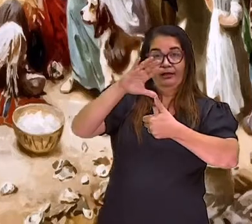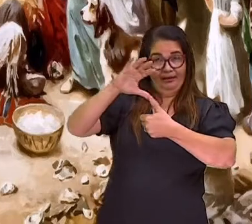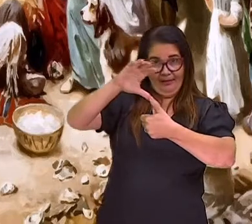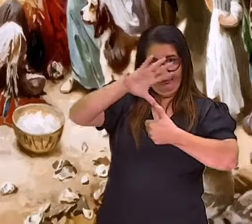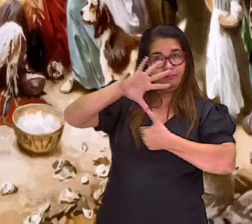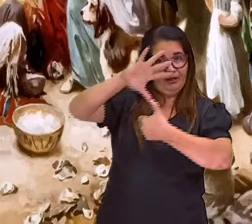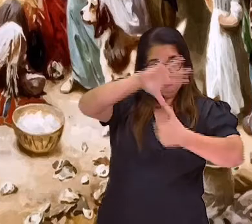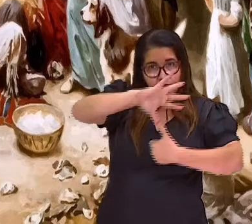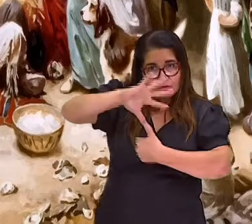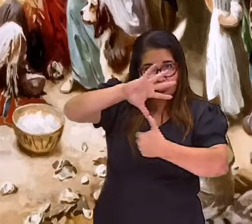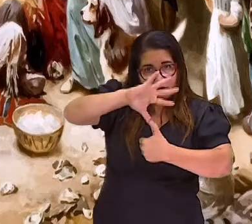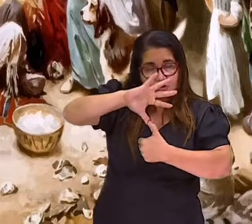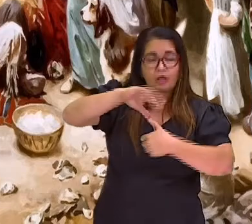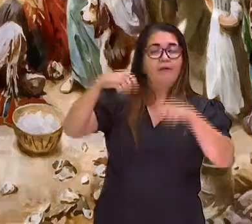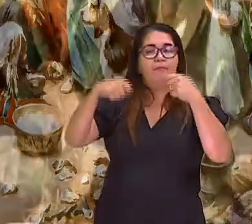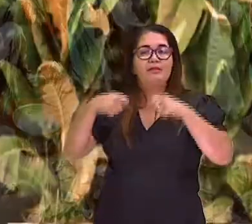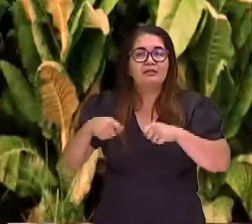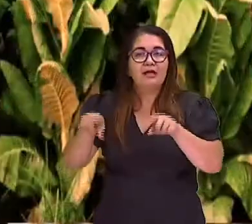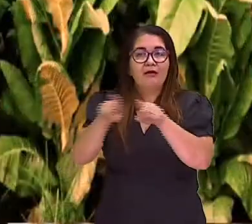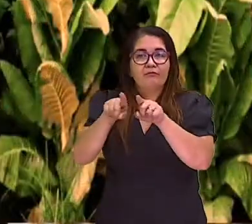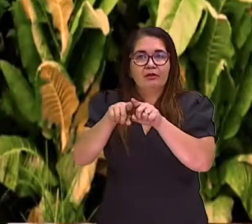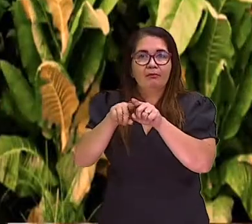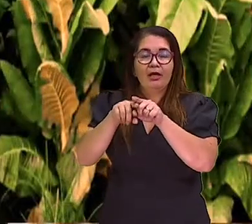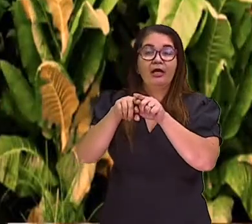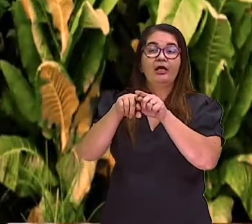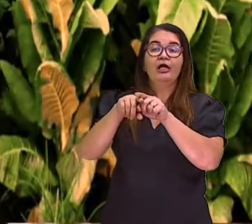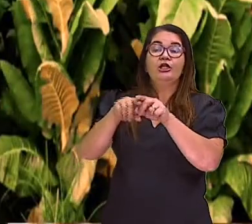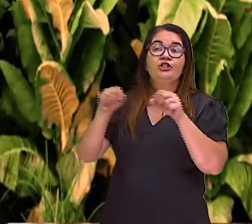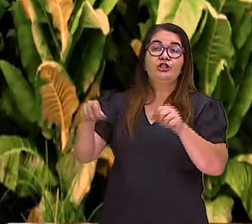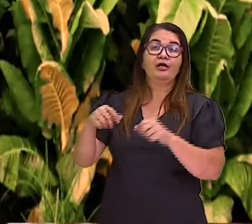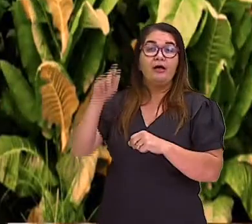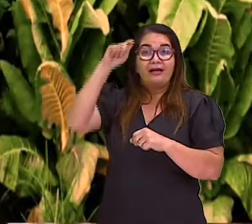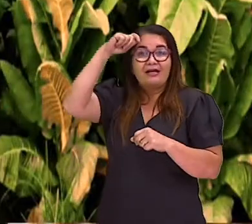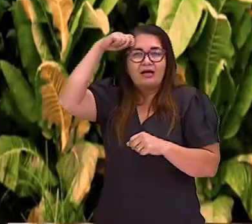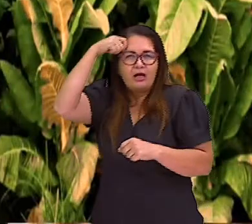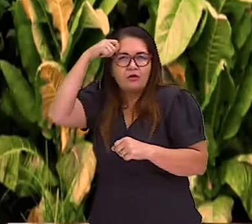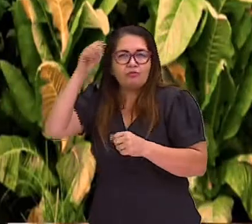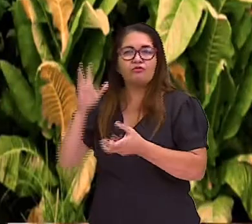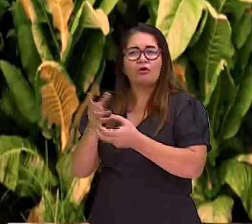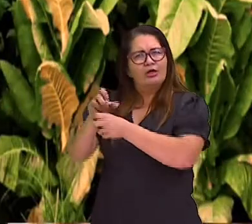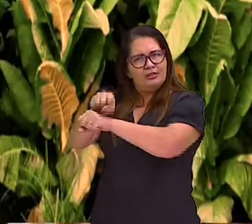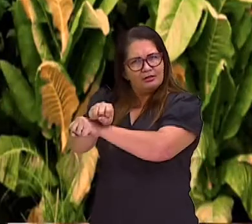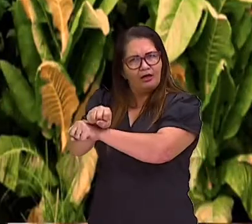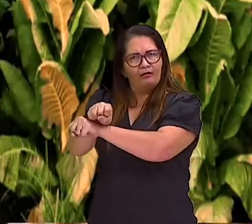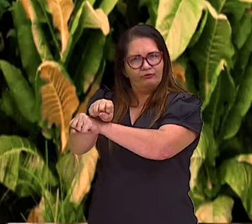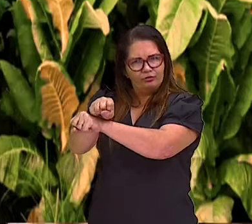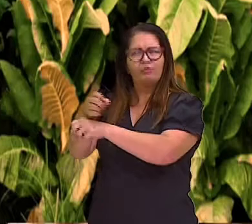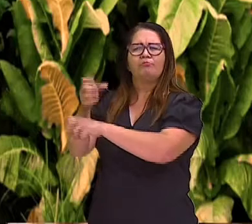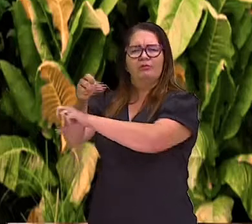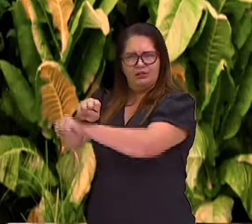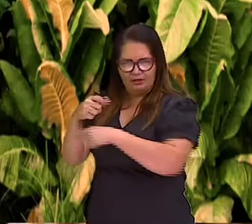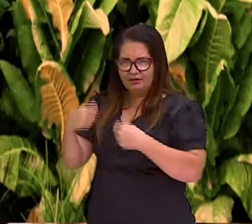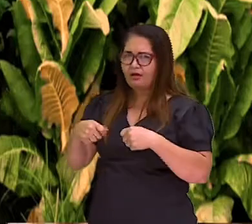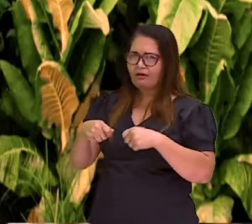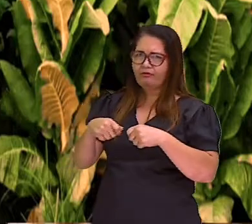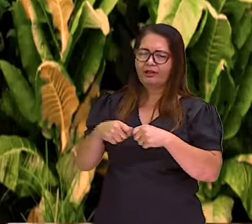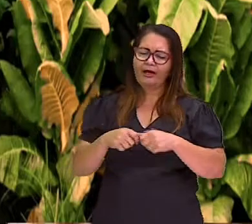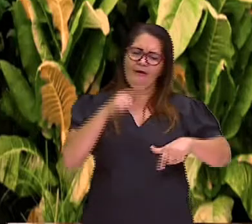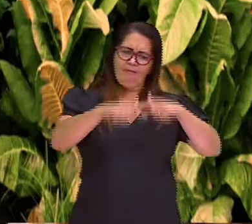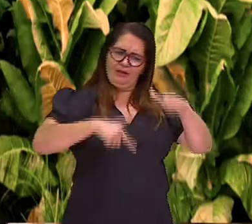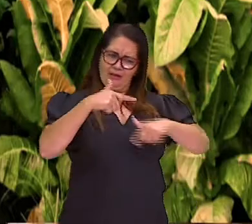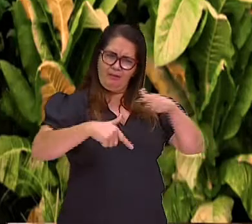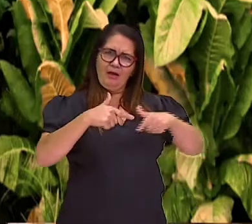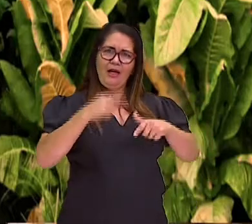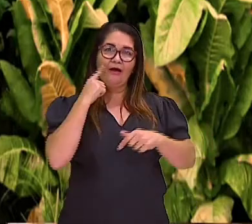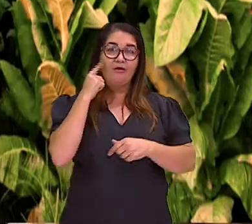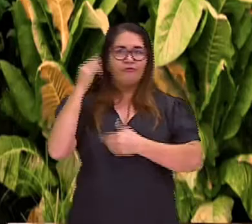Brasil. Já na parte norte, ficava a colônia de povoamento, diferente